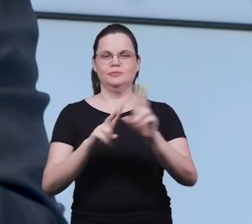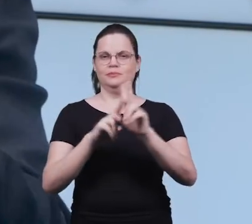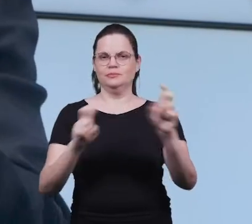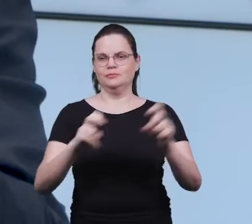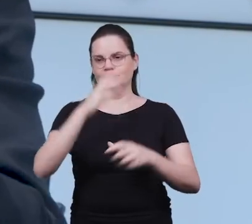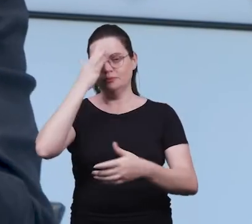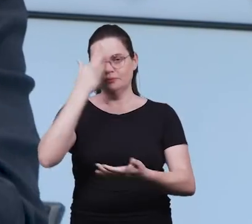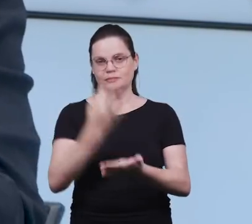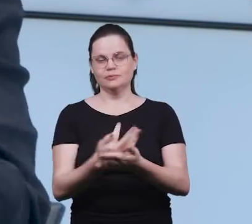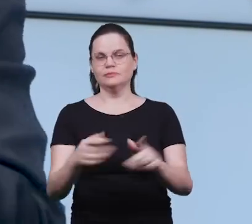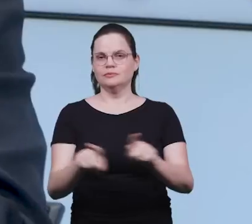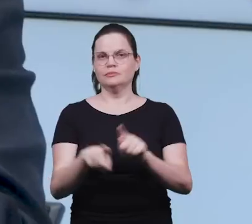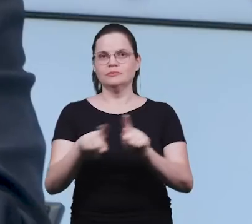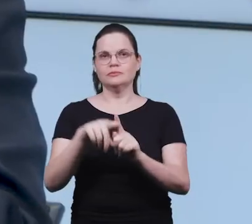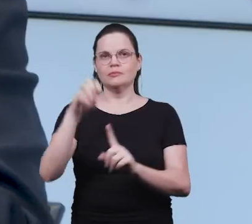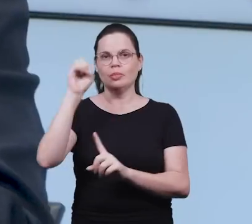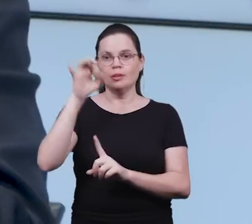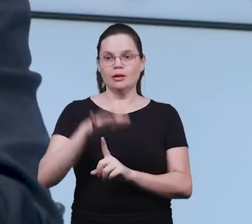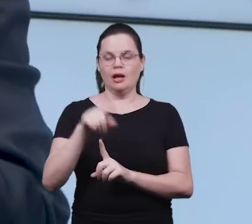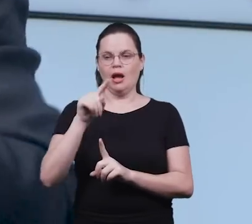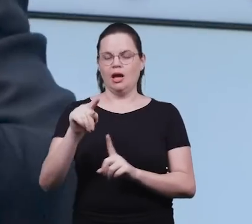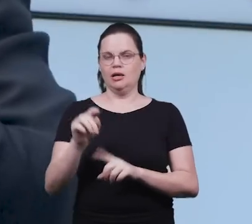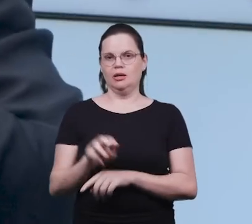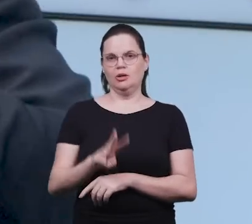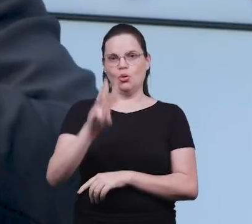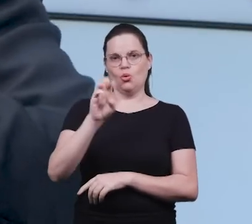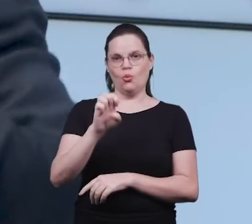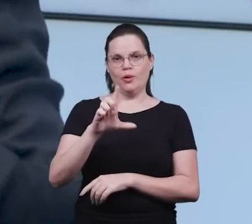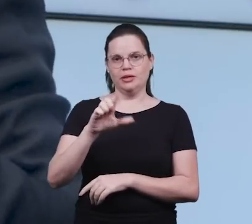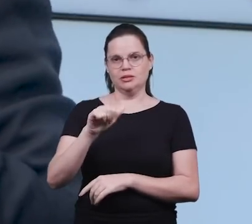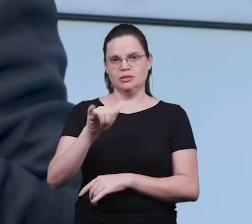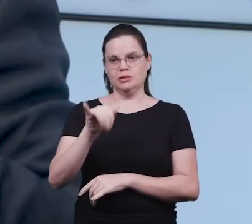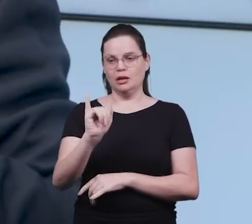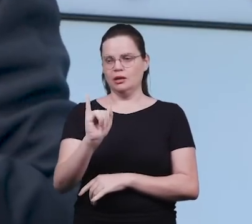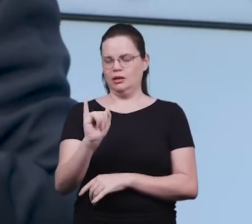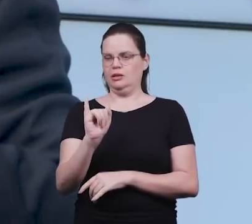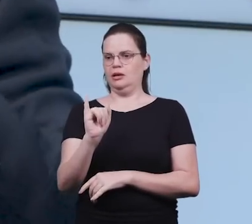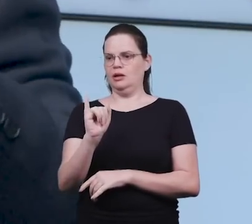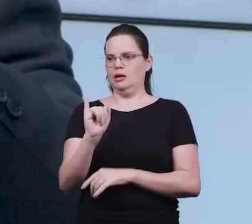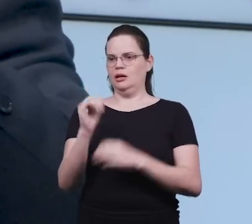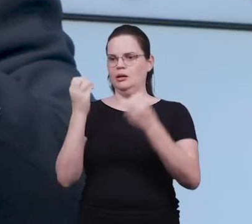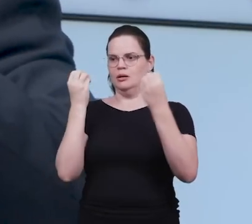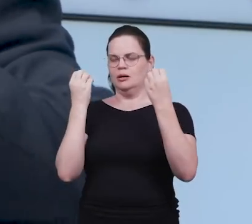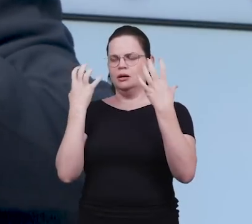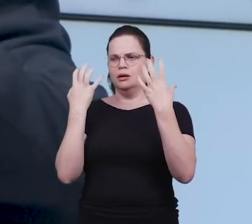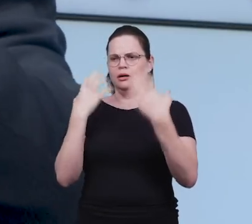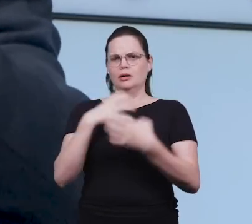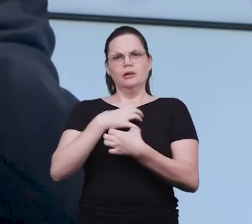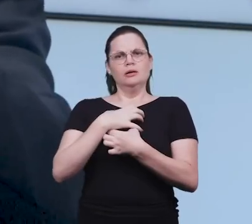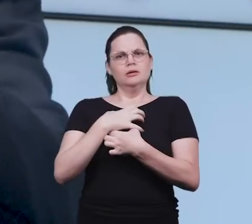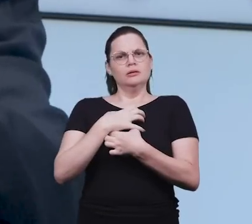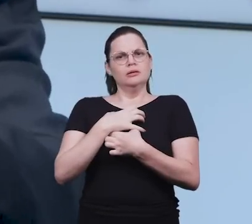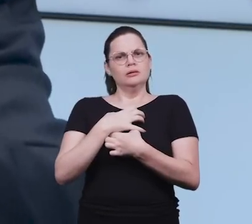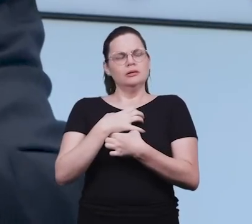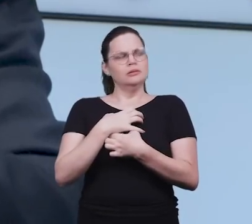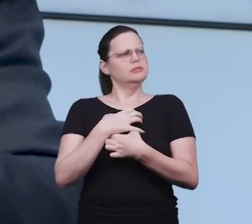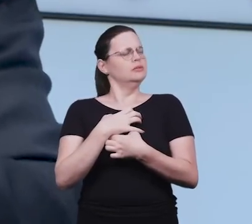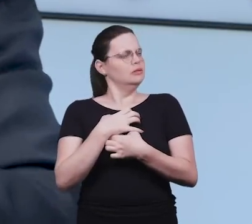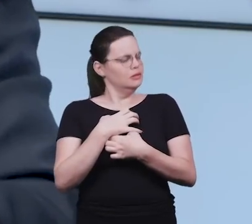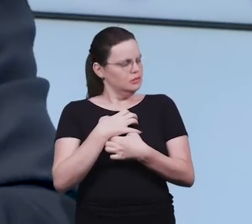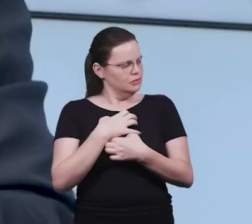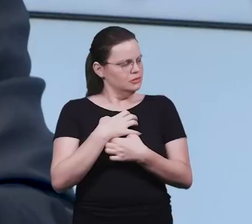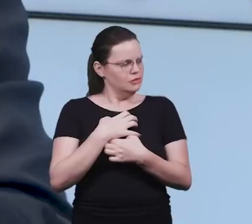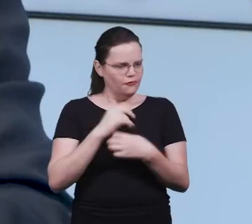graça, ali o Wesley, aquilo ali tocou profundamente em Wesley, e o Wesley passou a ser diferente